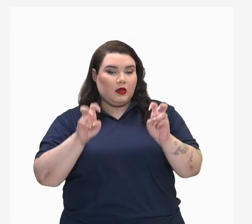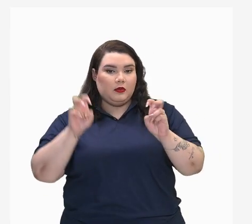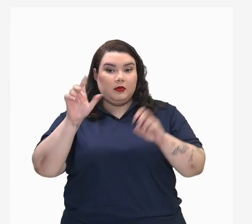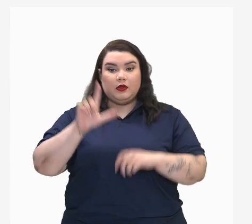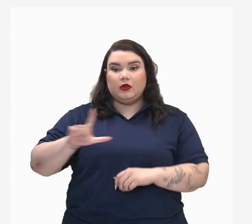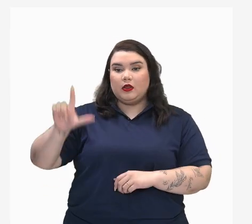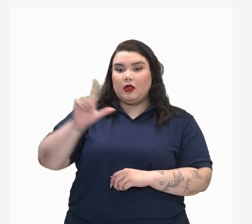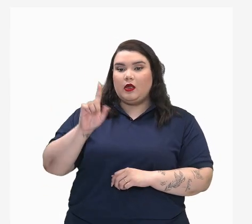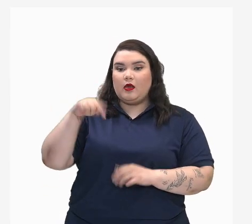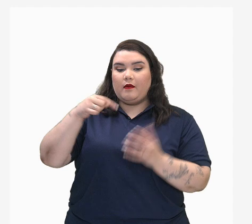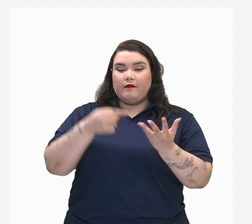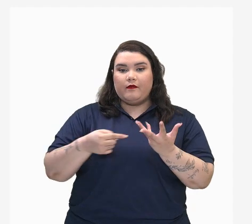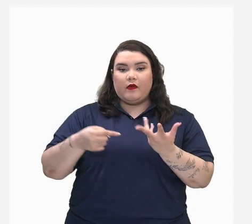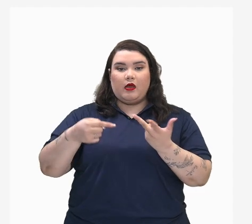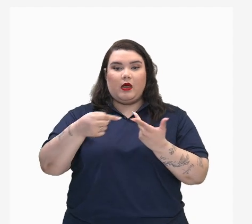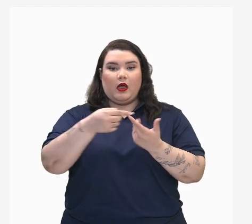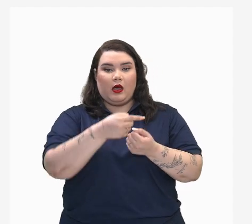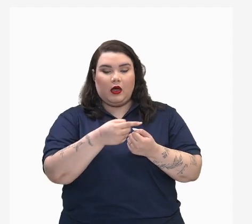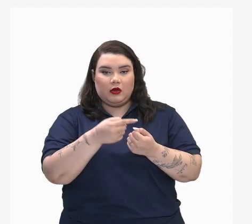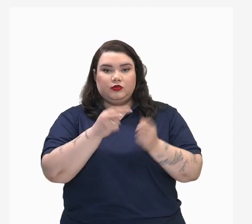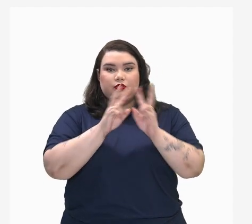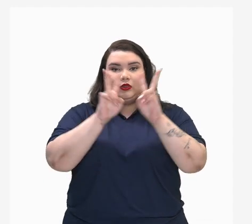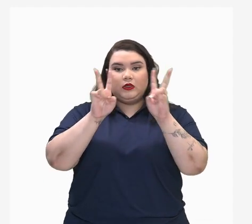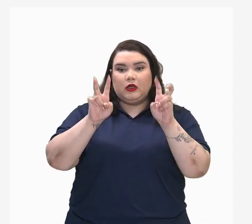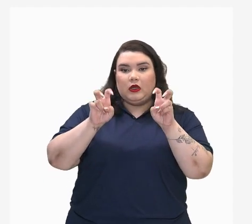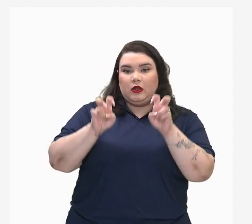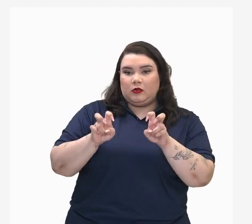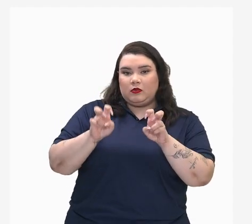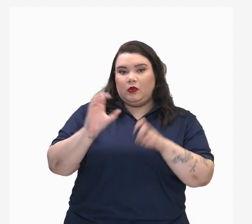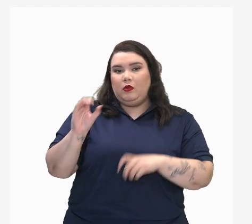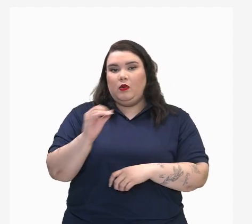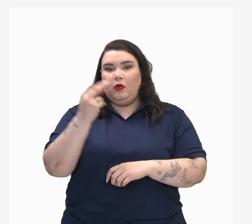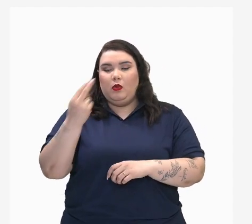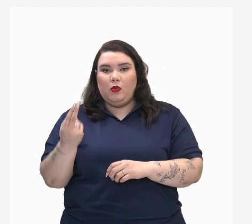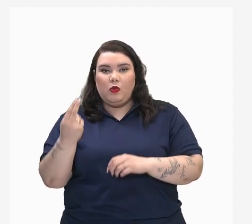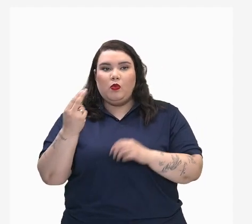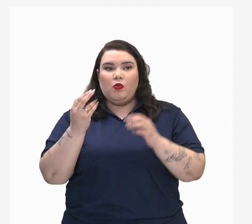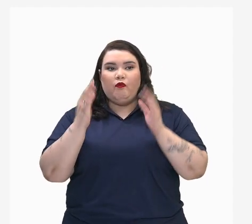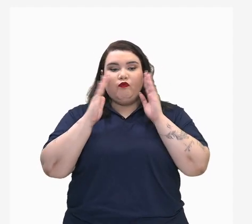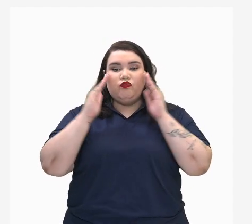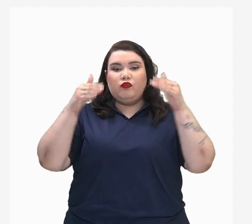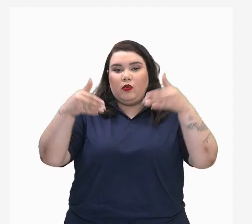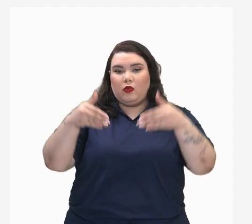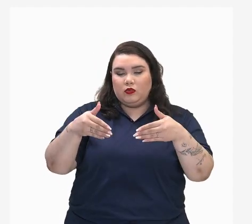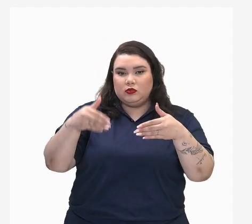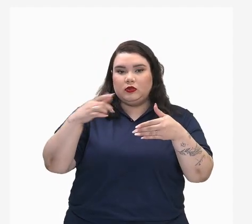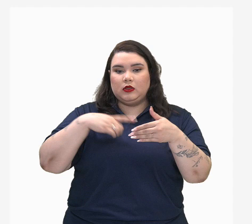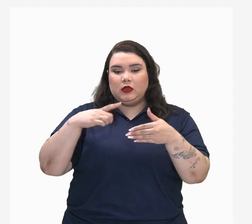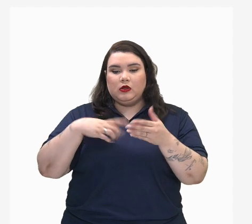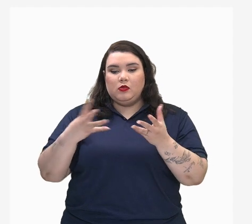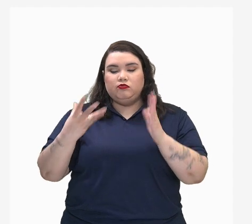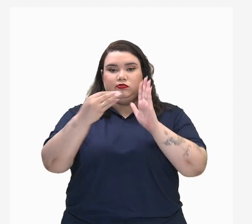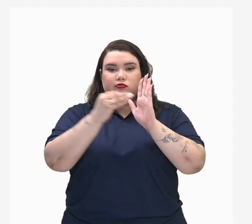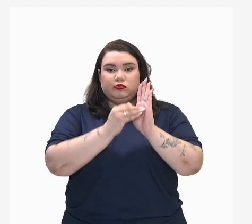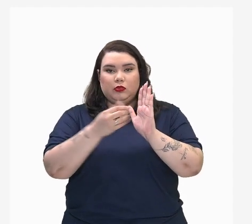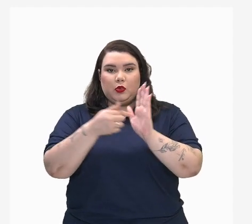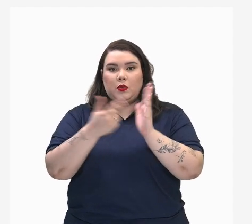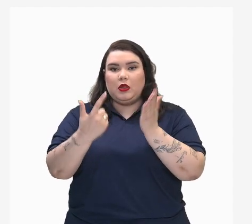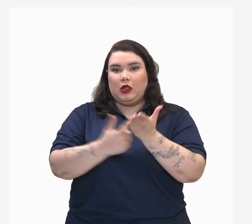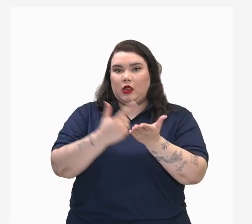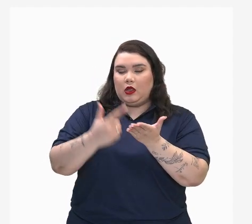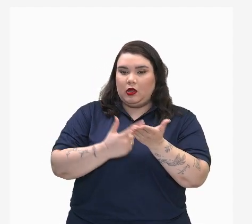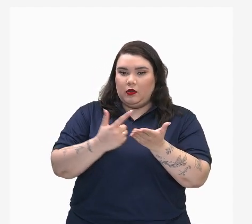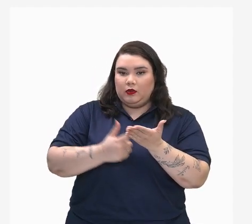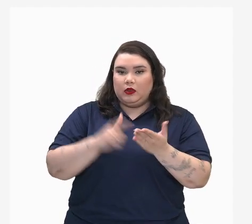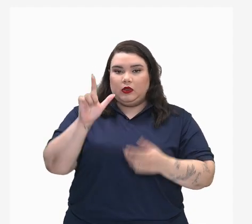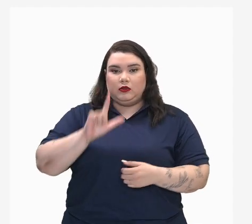o conjunto de ideias, assuntos ou questões centrais abordadas em uma obra literária.